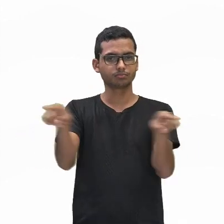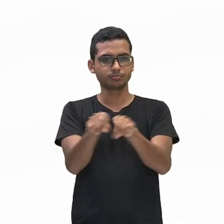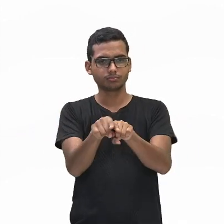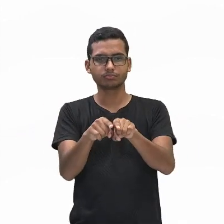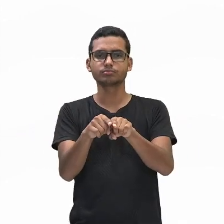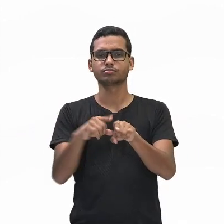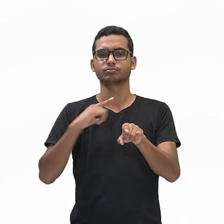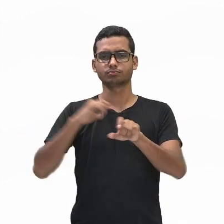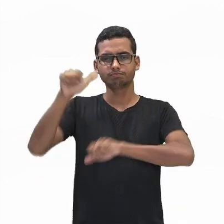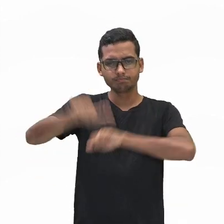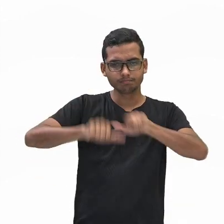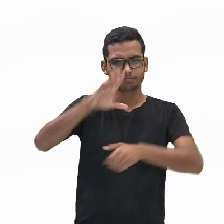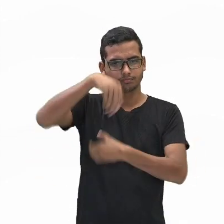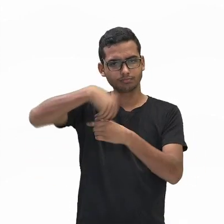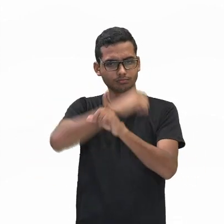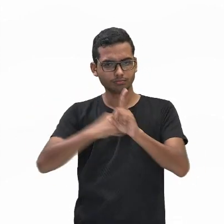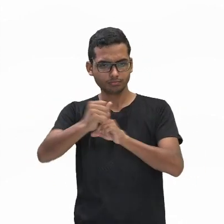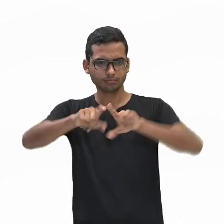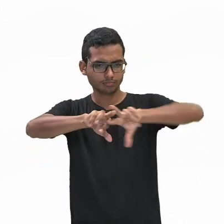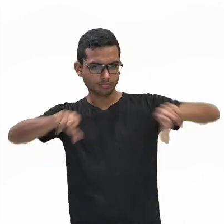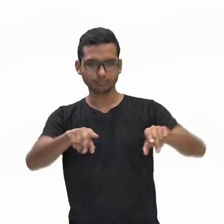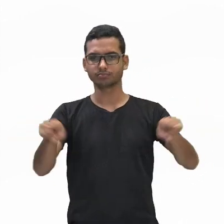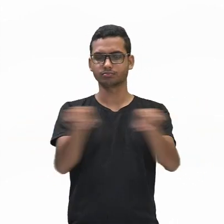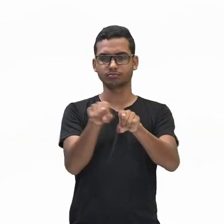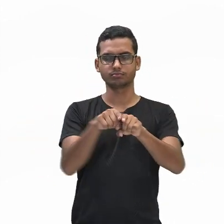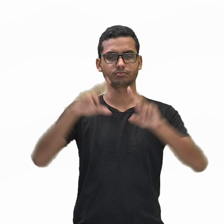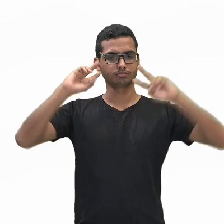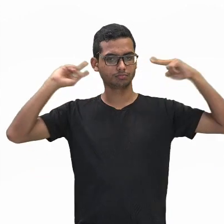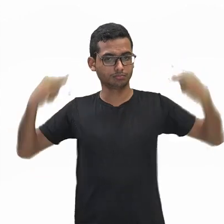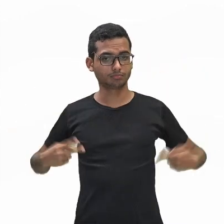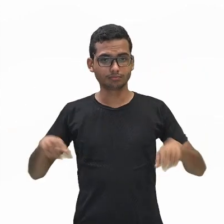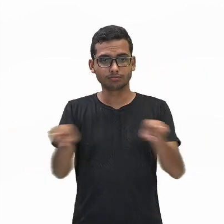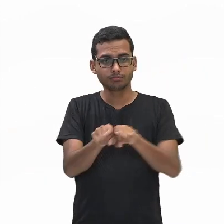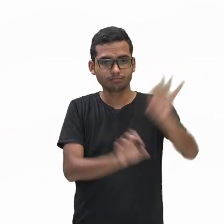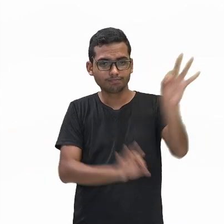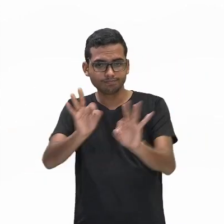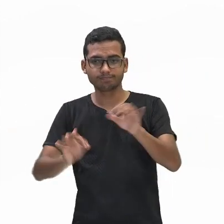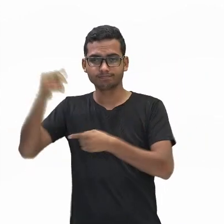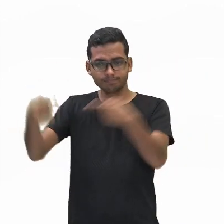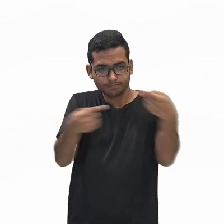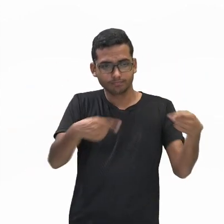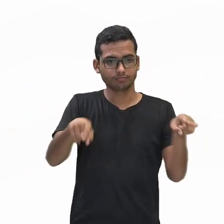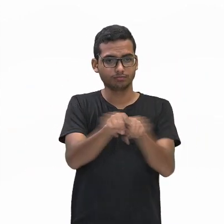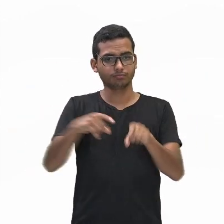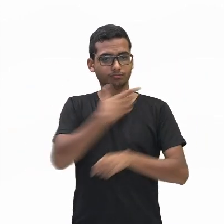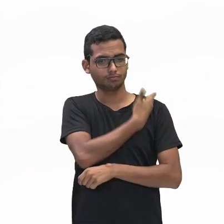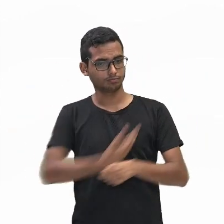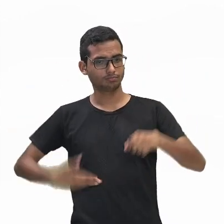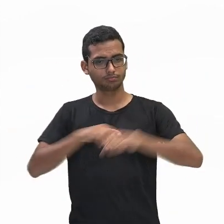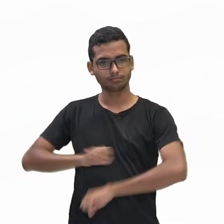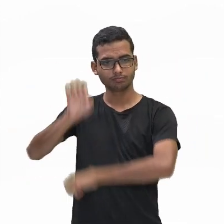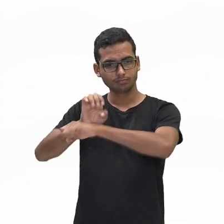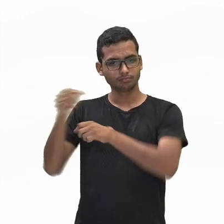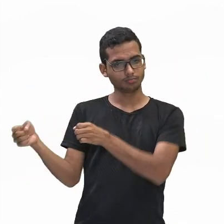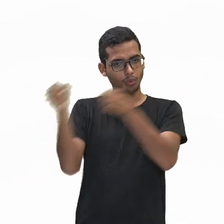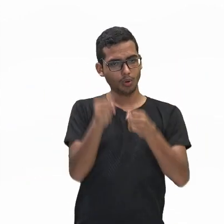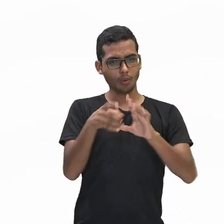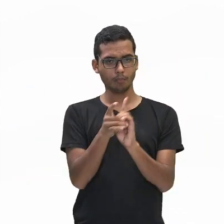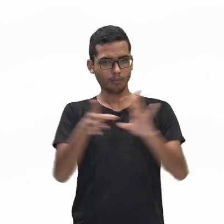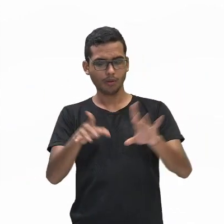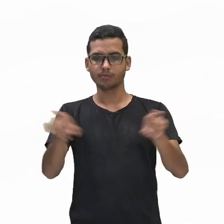e transformação de diferentes sociedades humanas e suas formas de organização política, como, por exemplo,